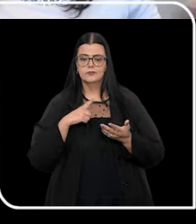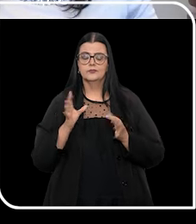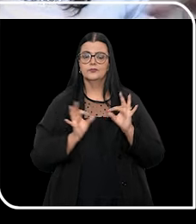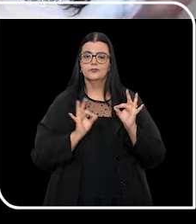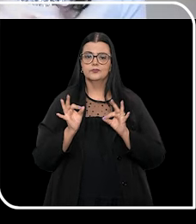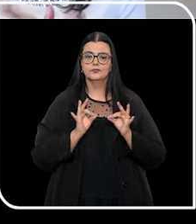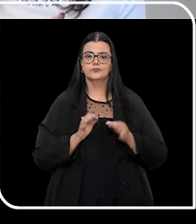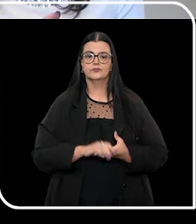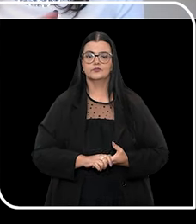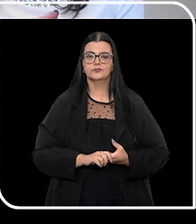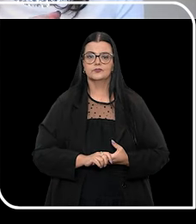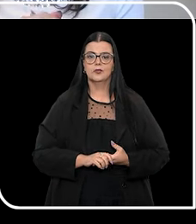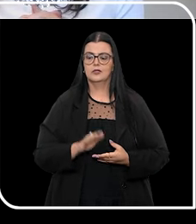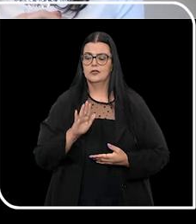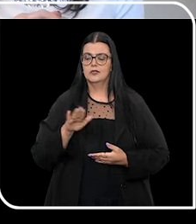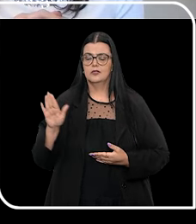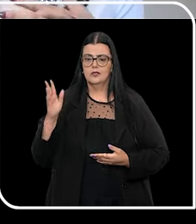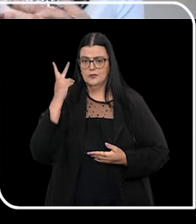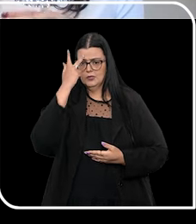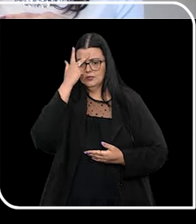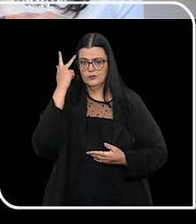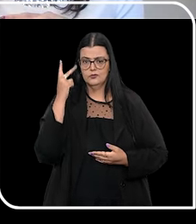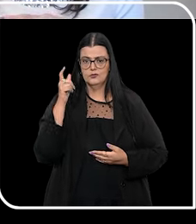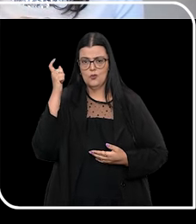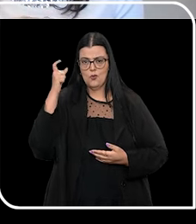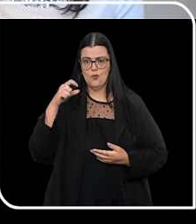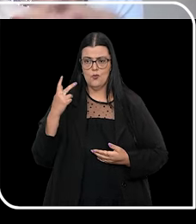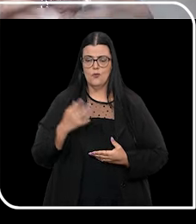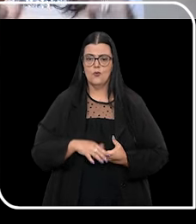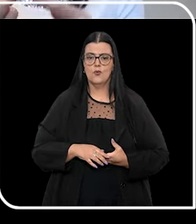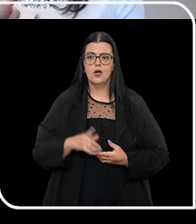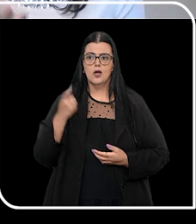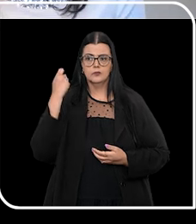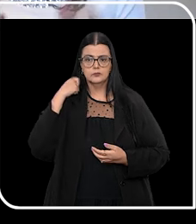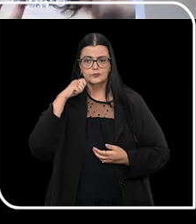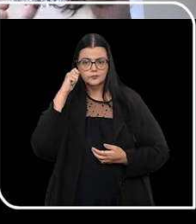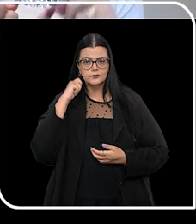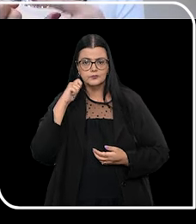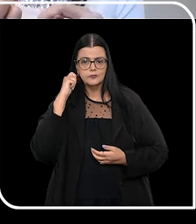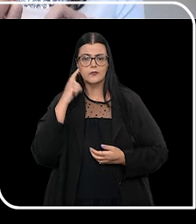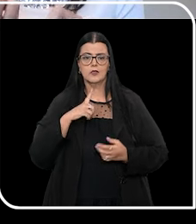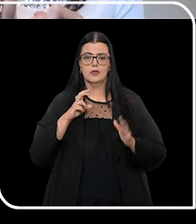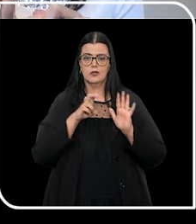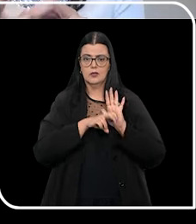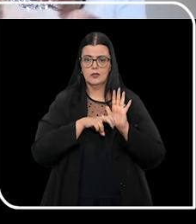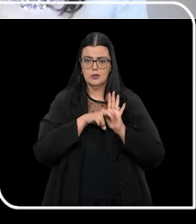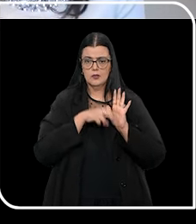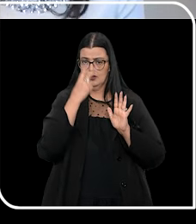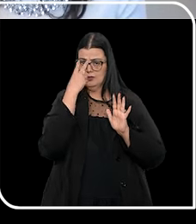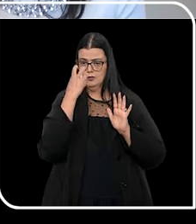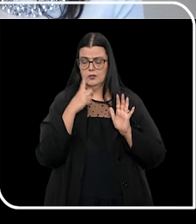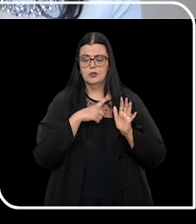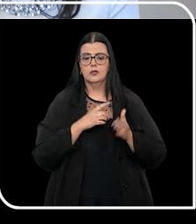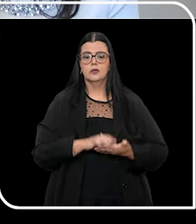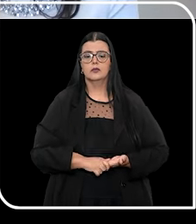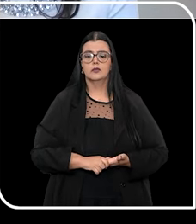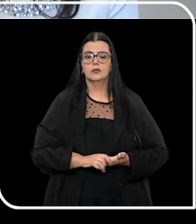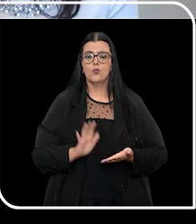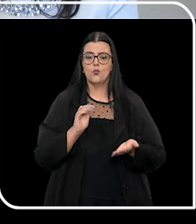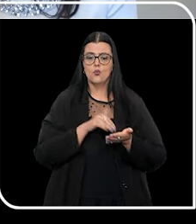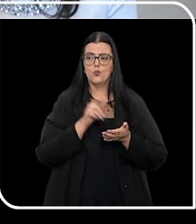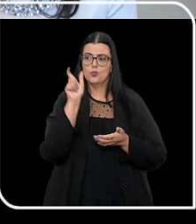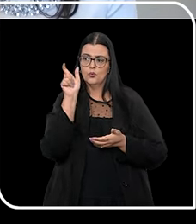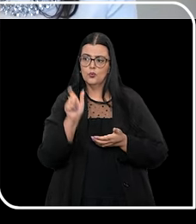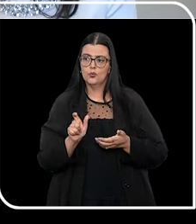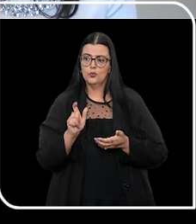Mônica eles TM um Arenal assim de de personagens com deficiência tem personagem cego tem personagem com cadeirante que é o Luca